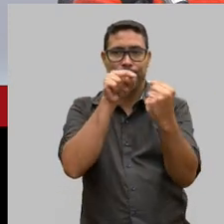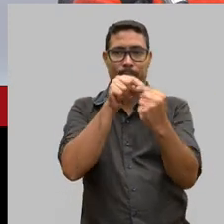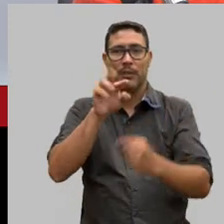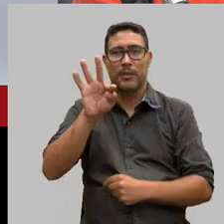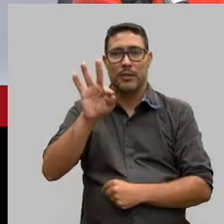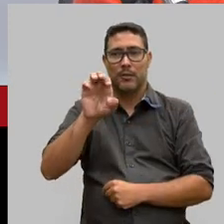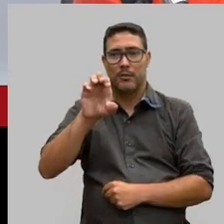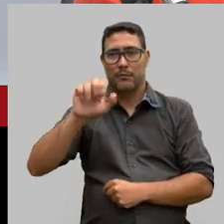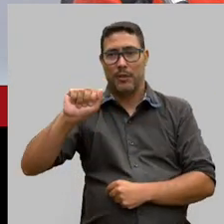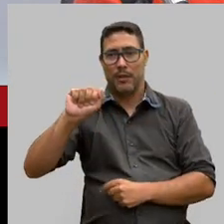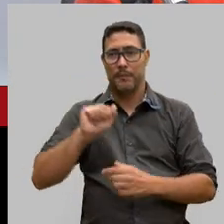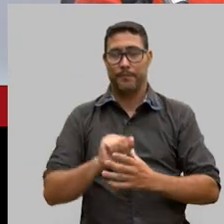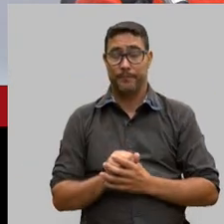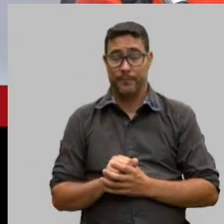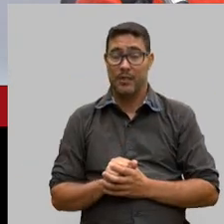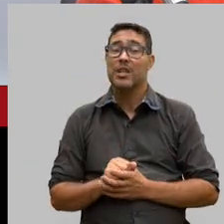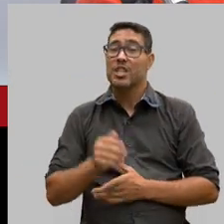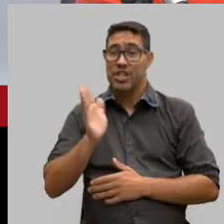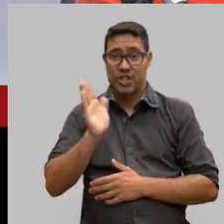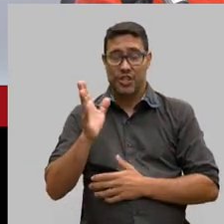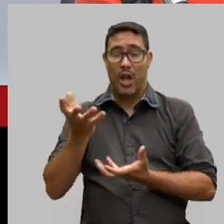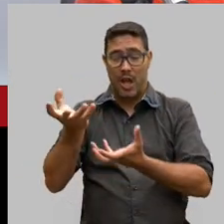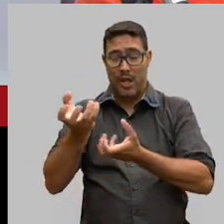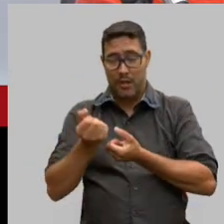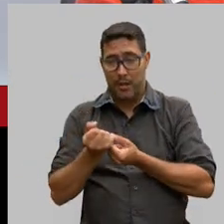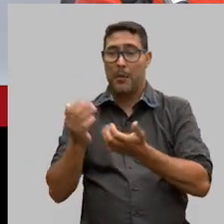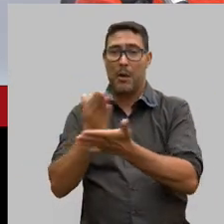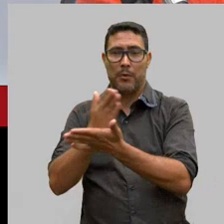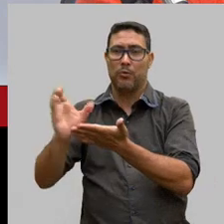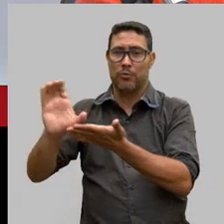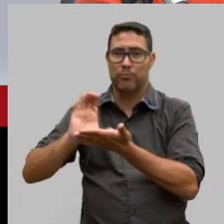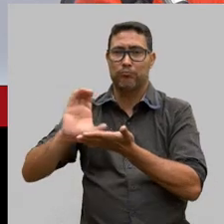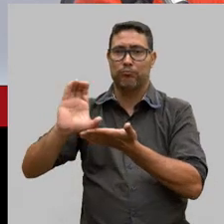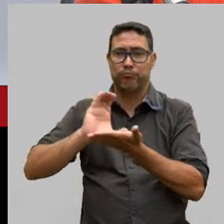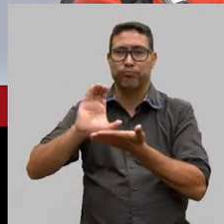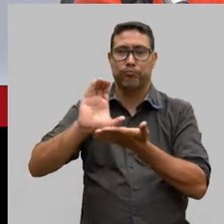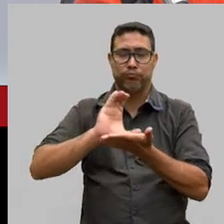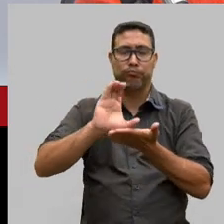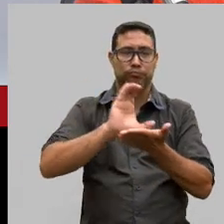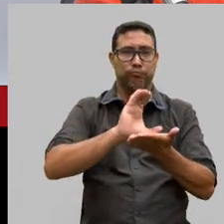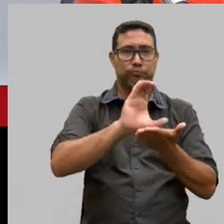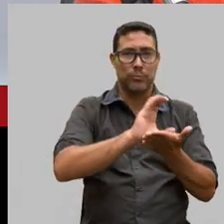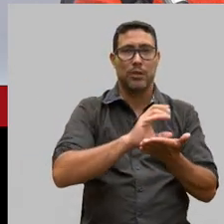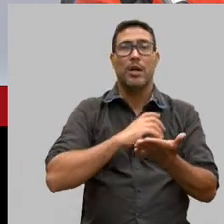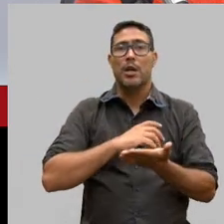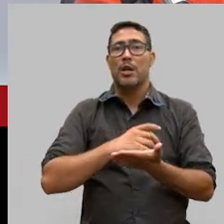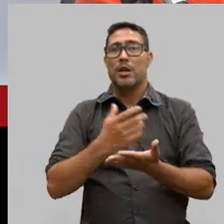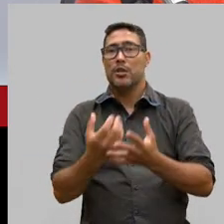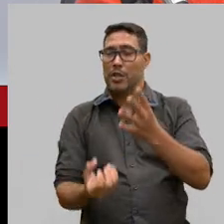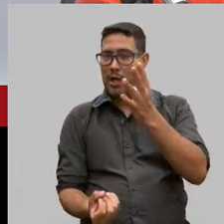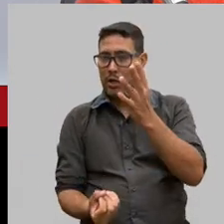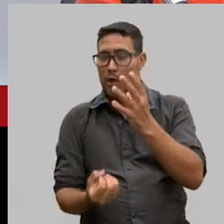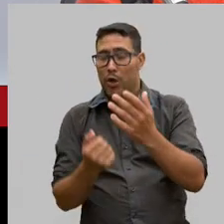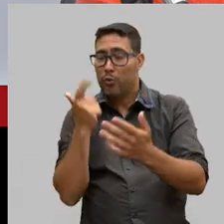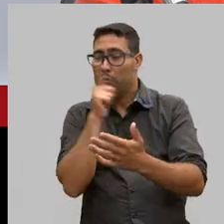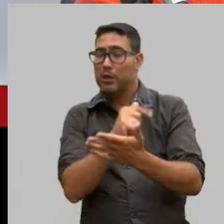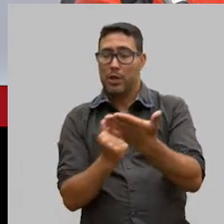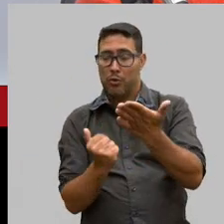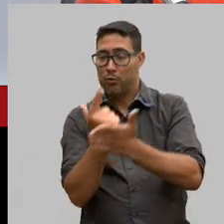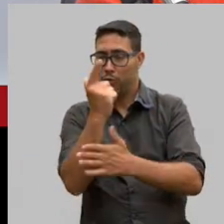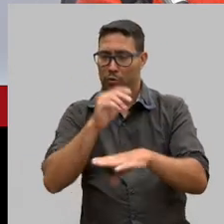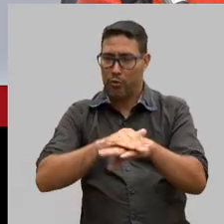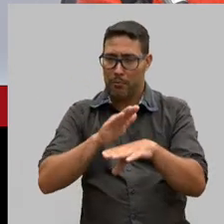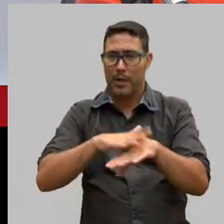recebemos algumas emendas parlamentares e a gente comprou testagem diagnóstica para a gente consiga fazer